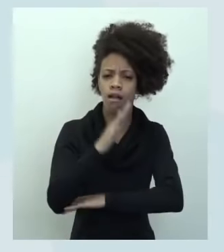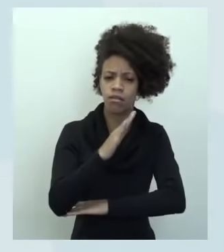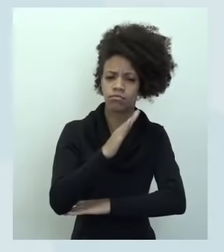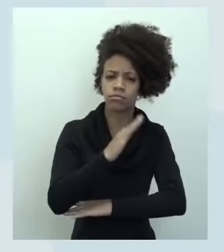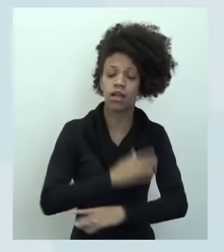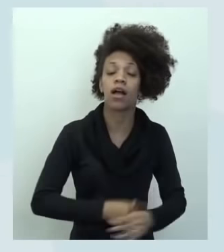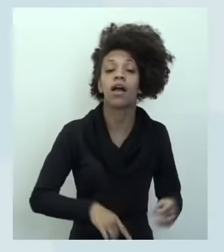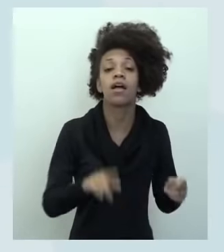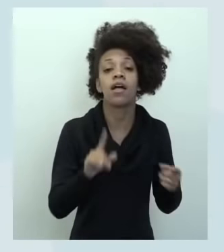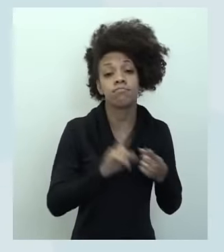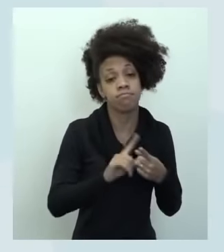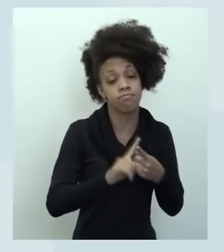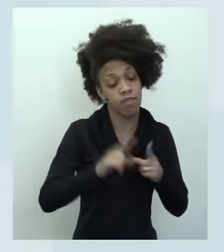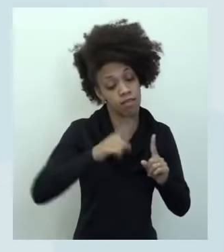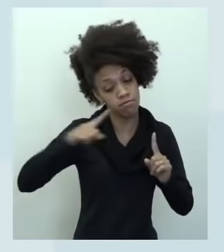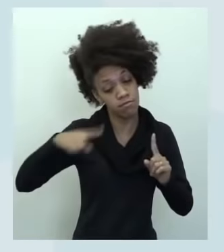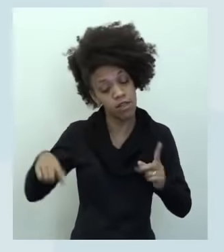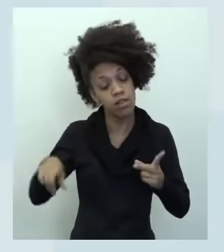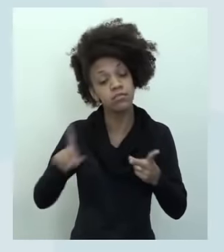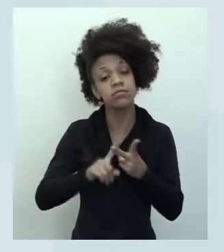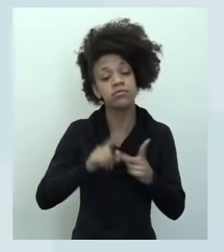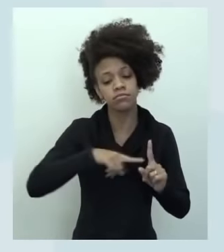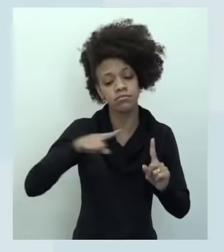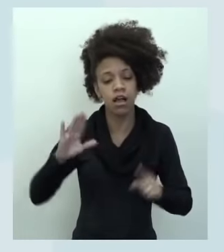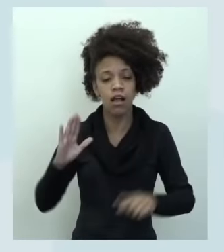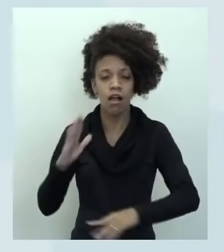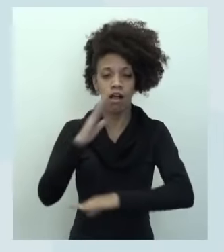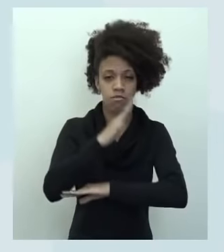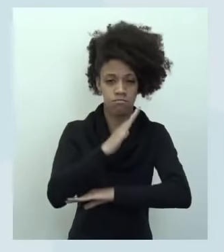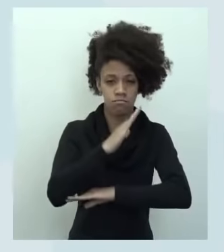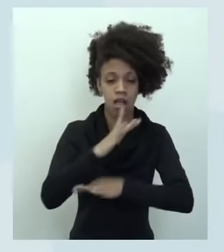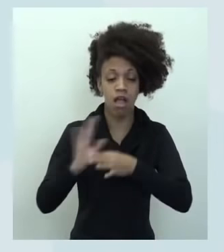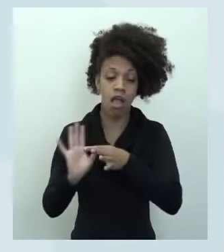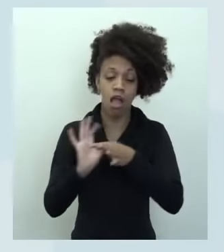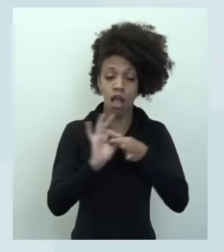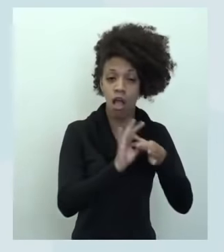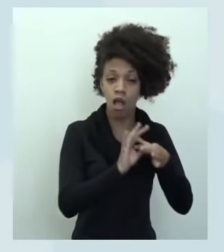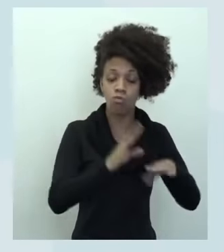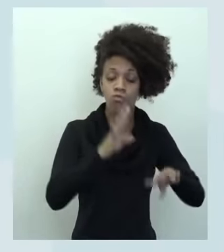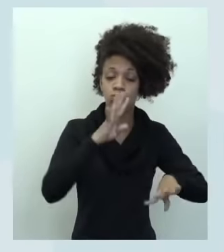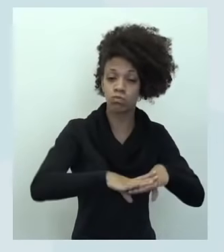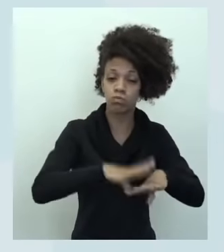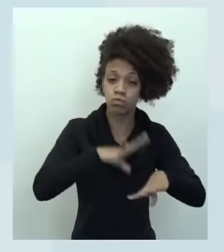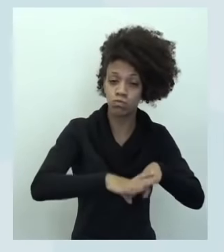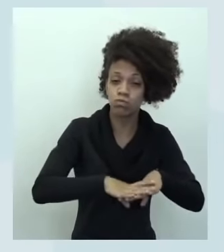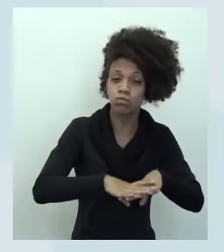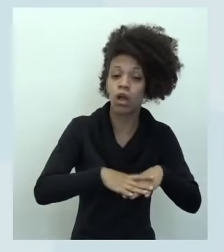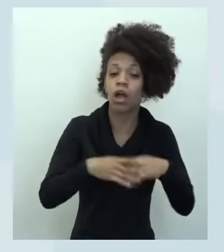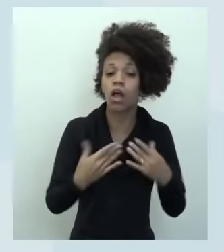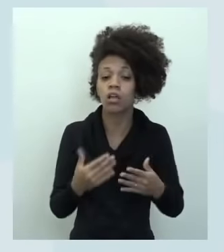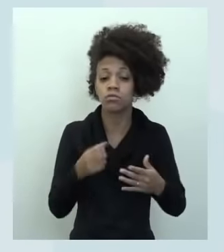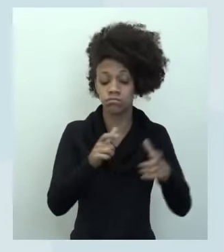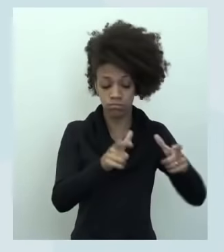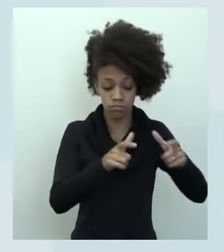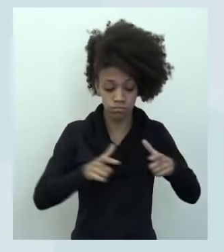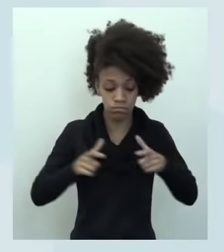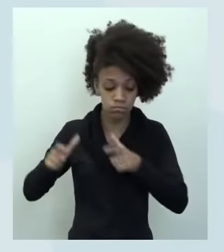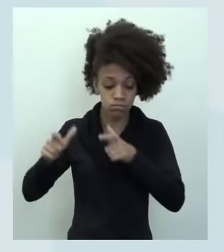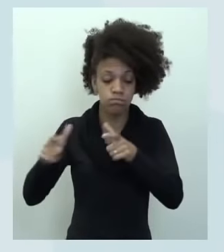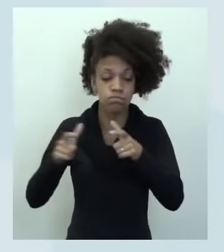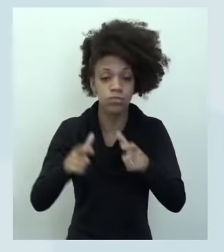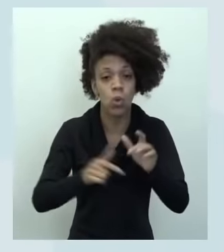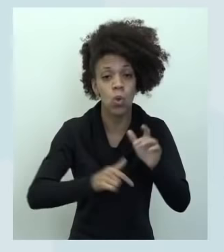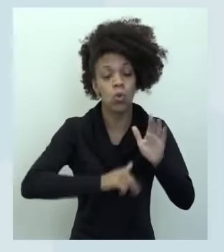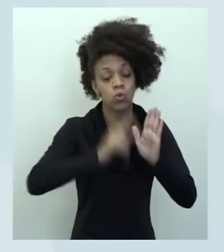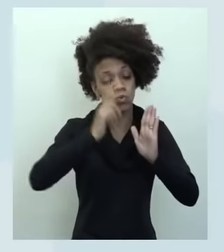escala cartográfica. A escala cartográfica é a relação matemática entre as dimensões dos elementos no